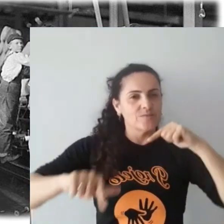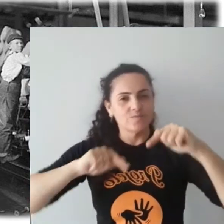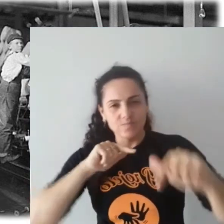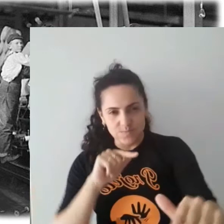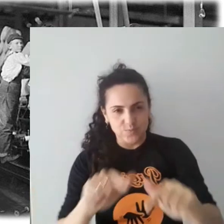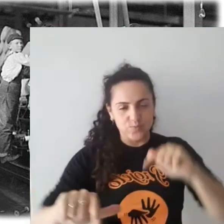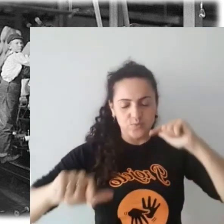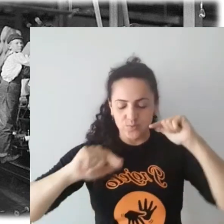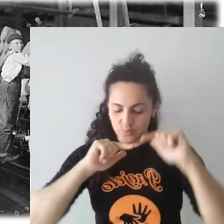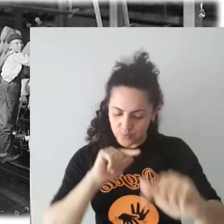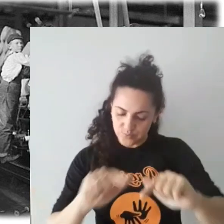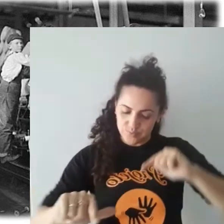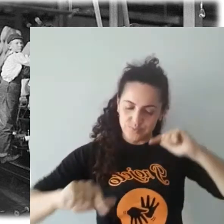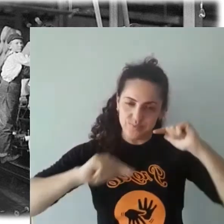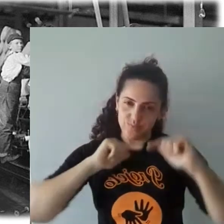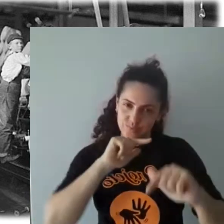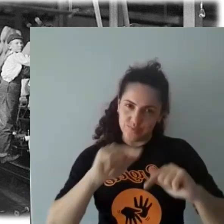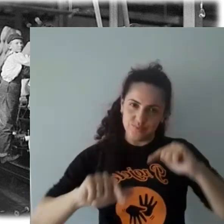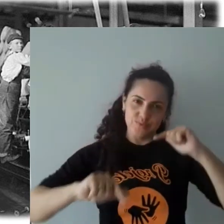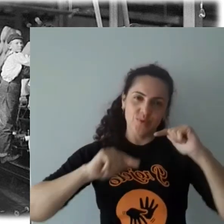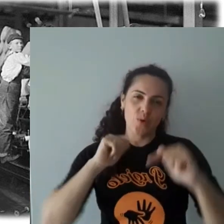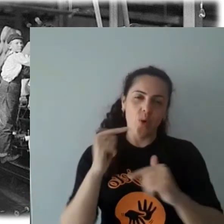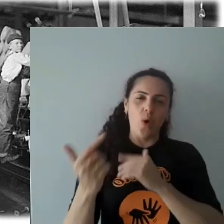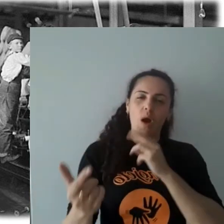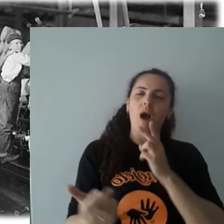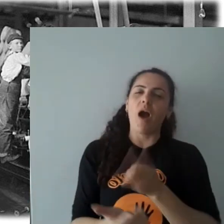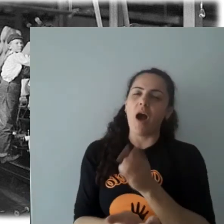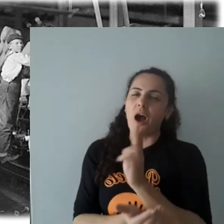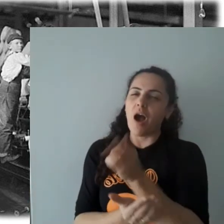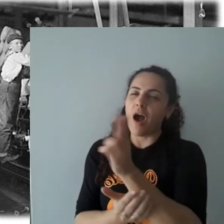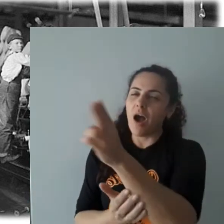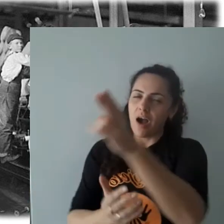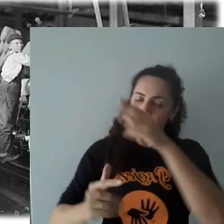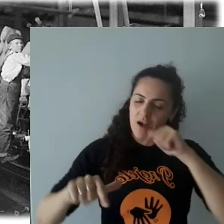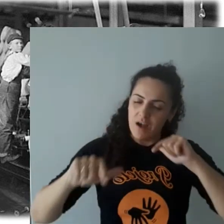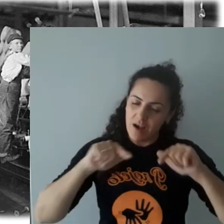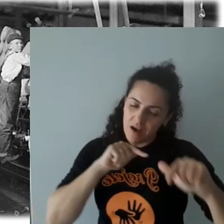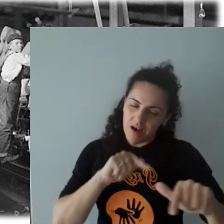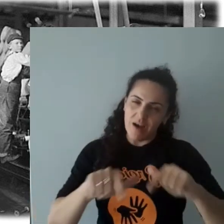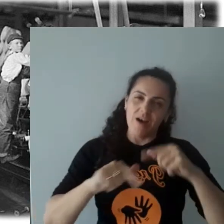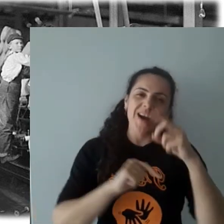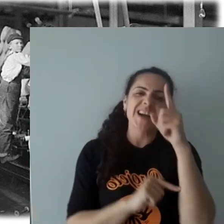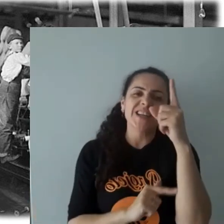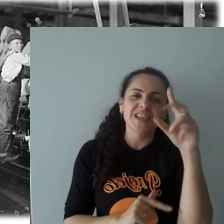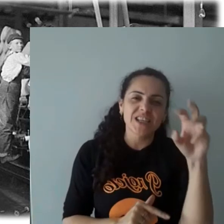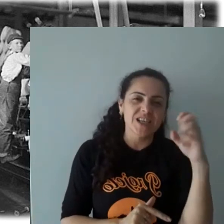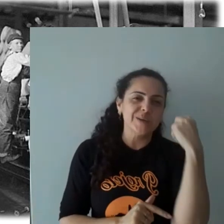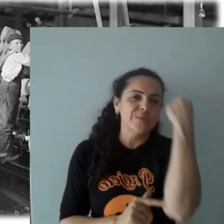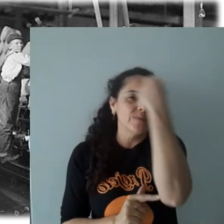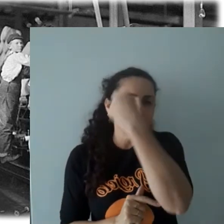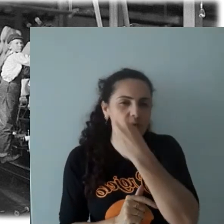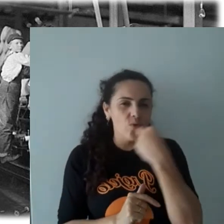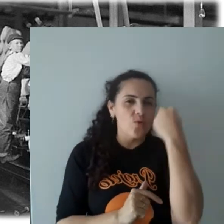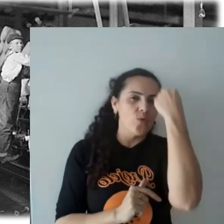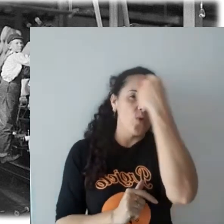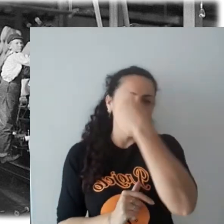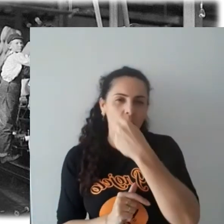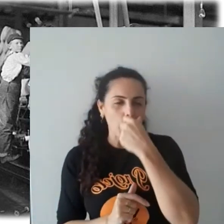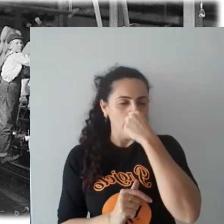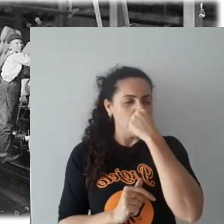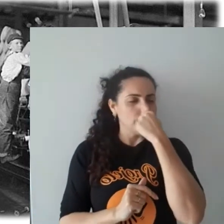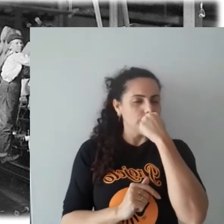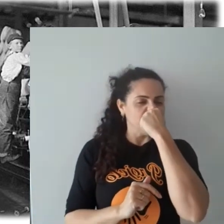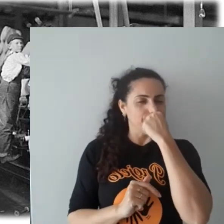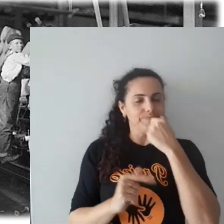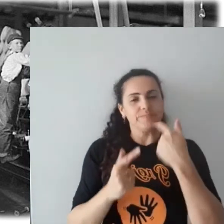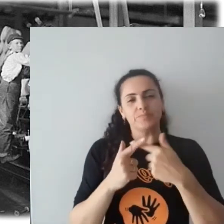isso demonstra a exploração do trabalho em busca cada vez maior de lucro, que é o objetivo principal do capitalismo, né?